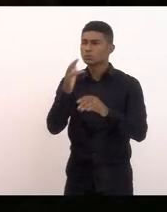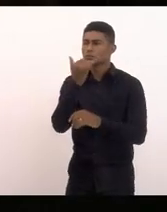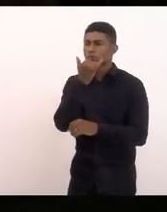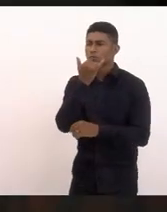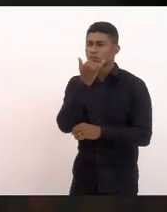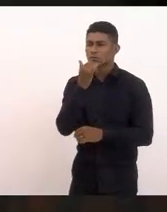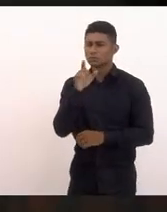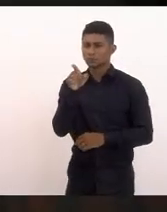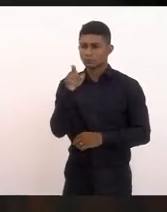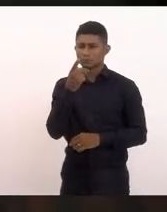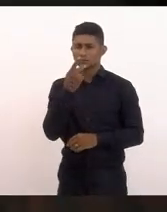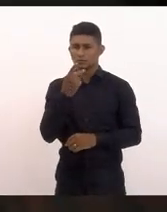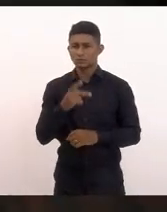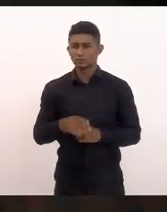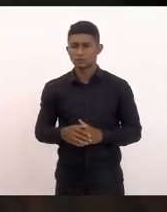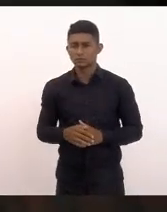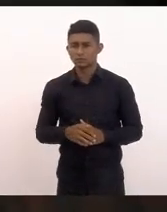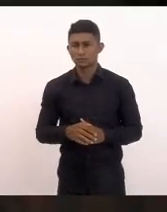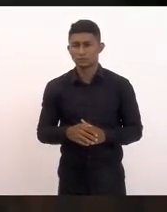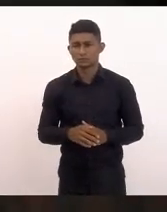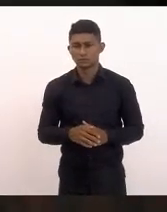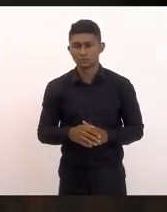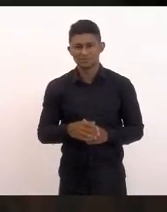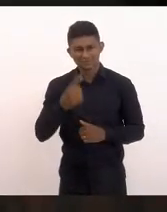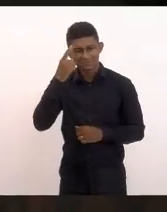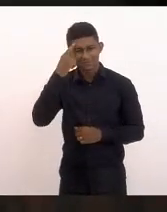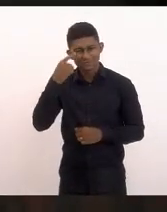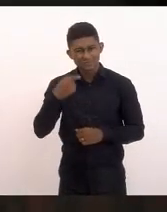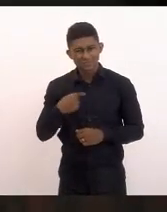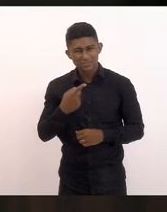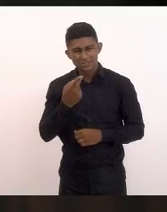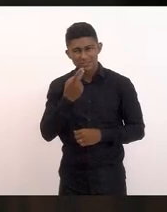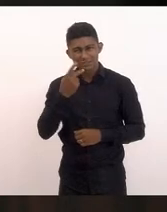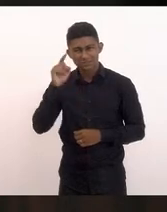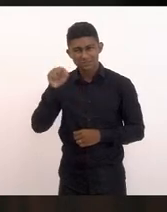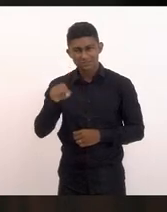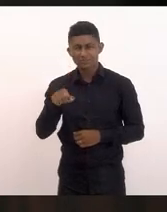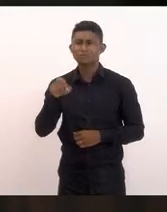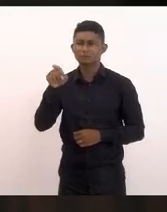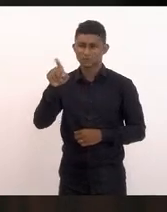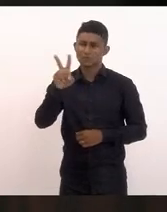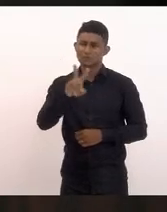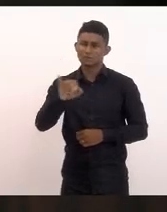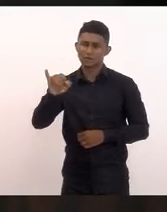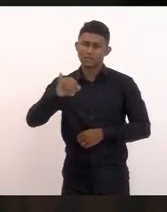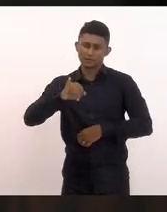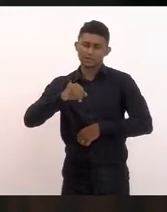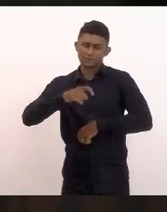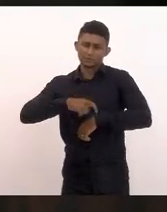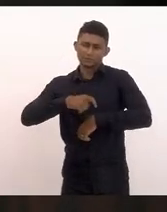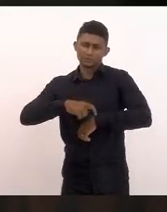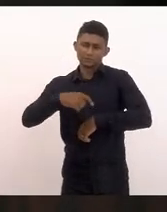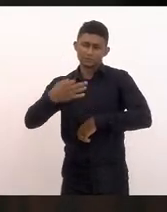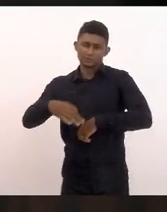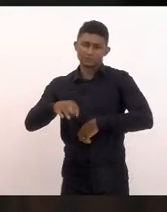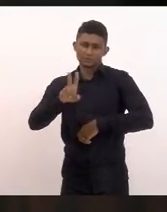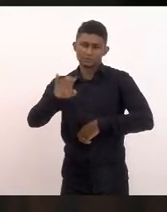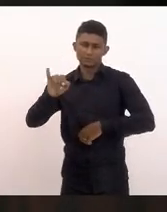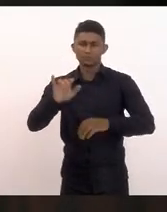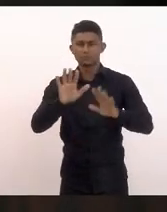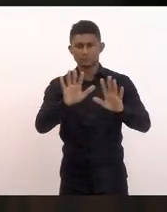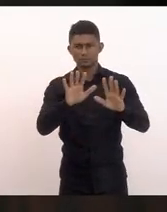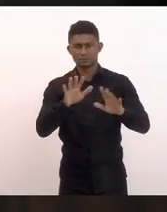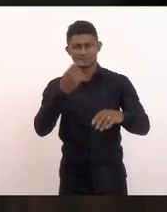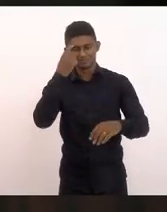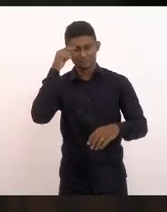Vossa Excelência. Olha só. Eu disse aqui na abertura, Vossa Excelência, até dar o seu minuto. Obrigado, presidente. Que, passada